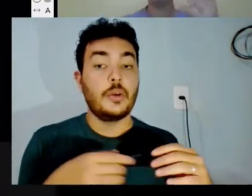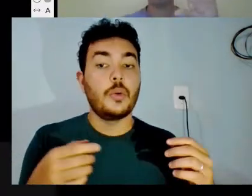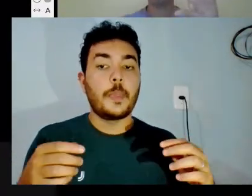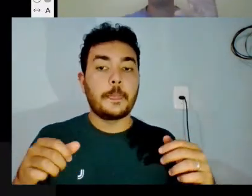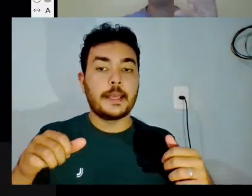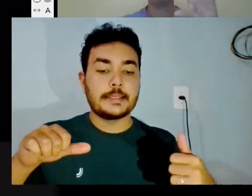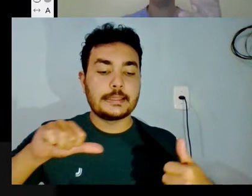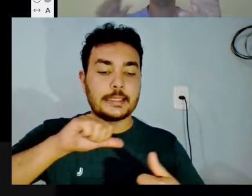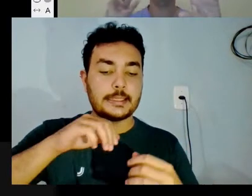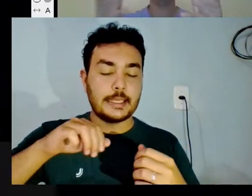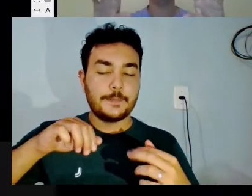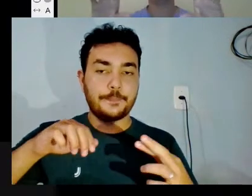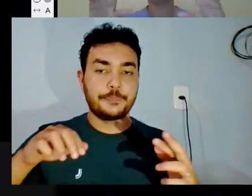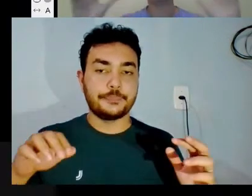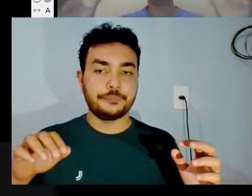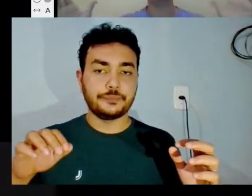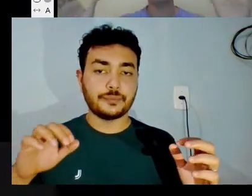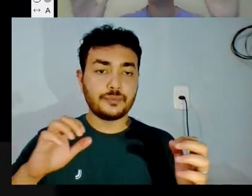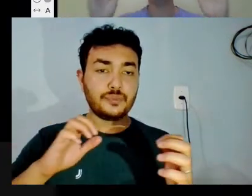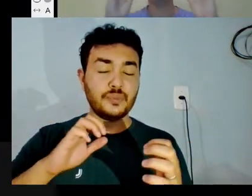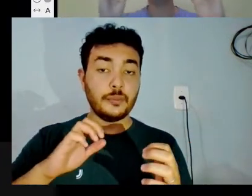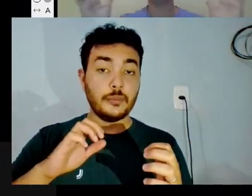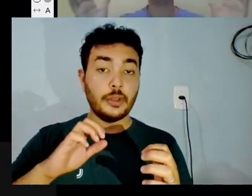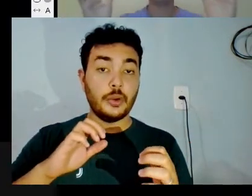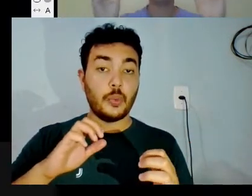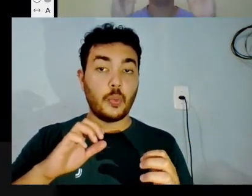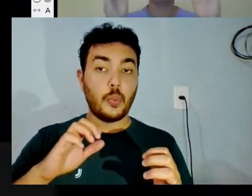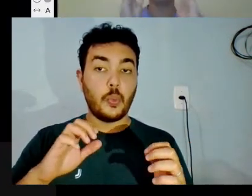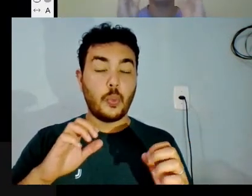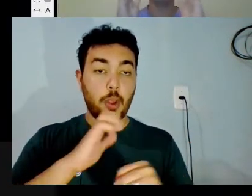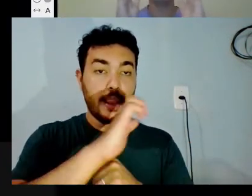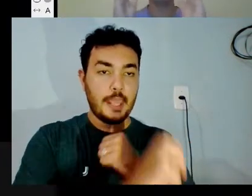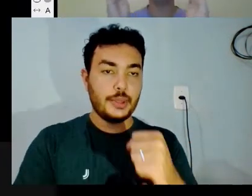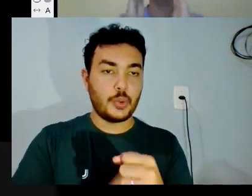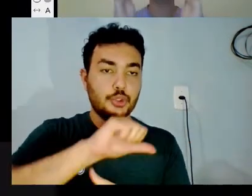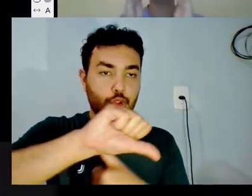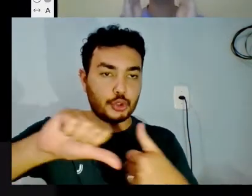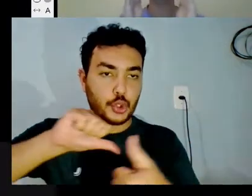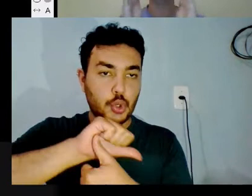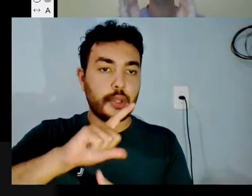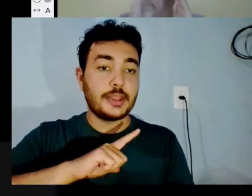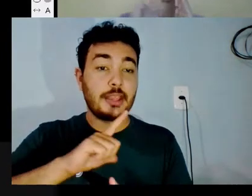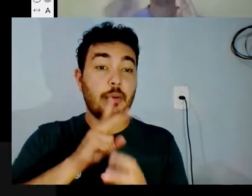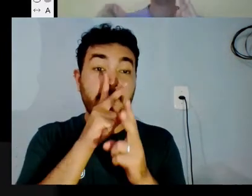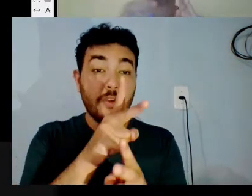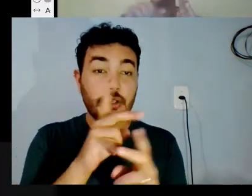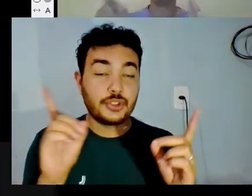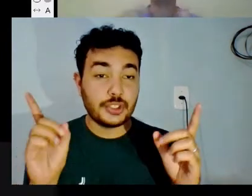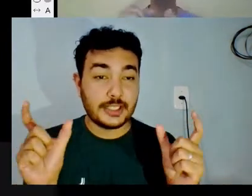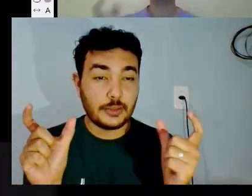formou um cátion positivo e um ânion negativo, há uma força de atração que mantém unido